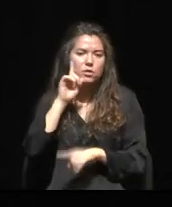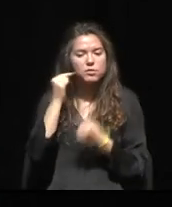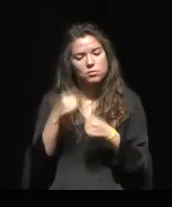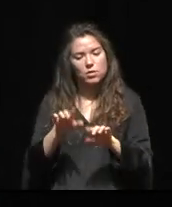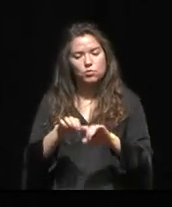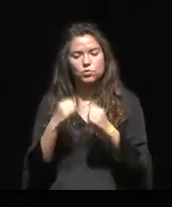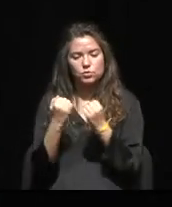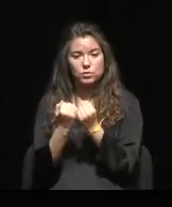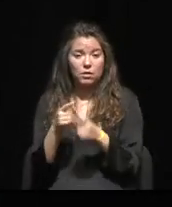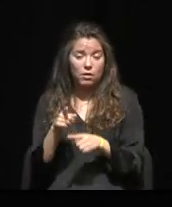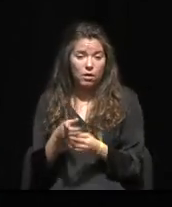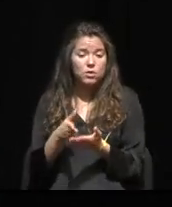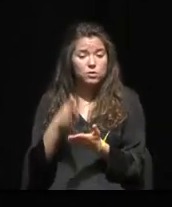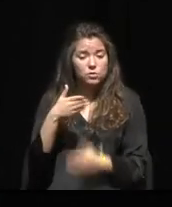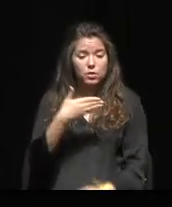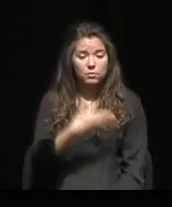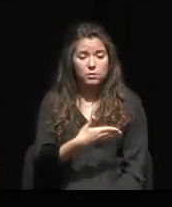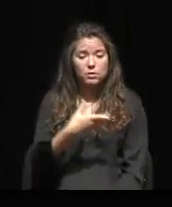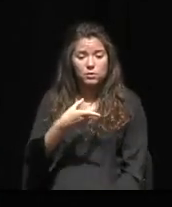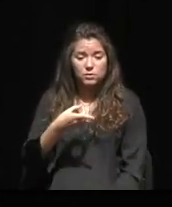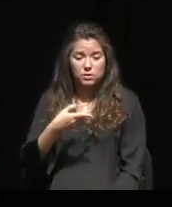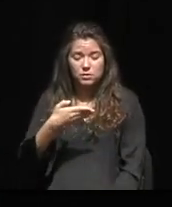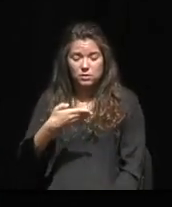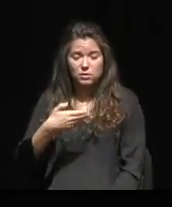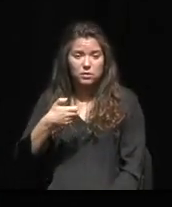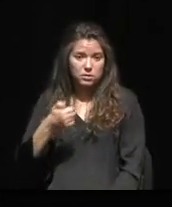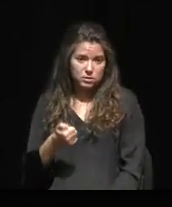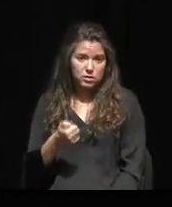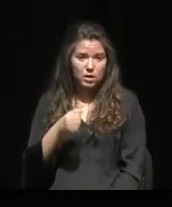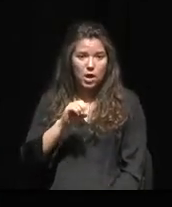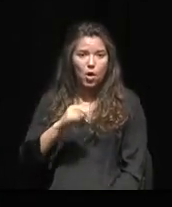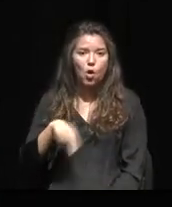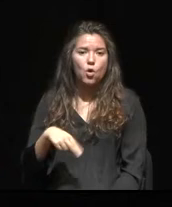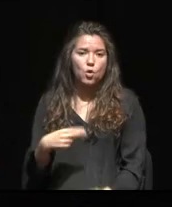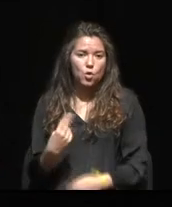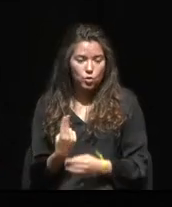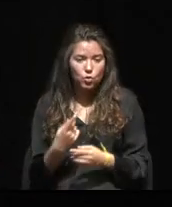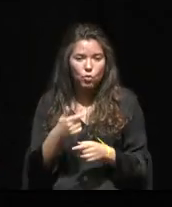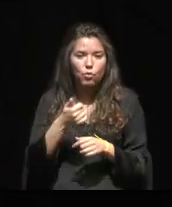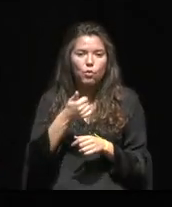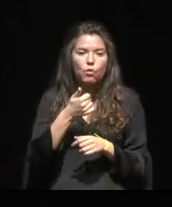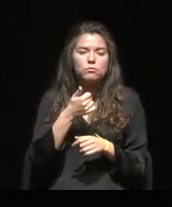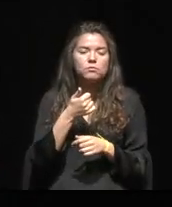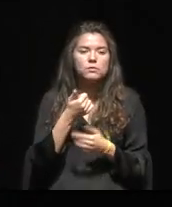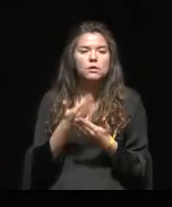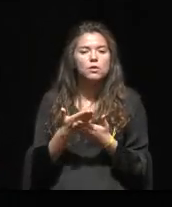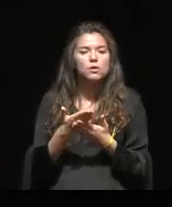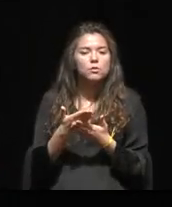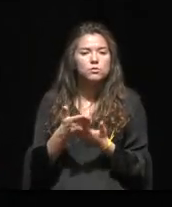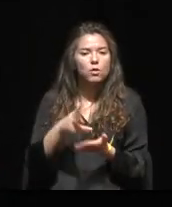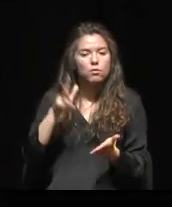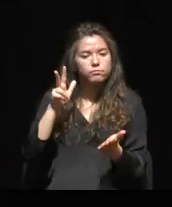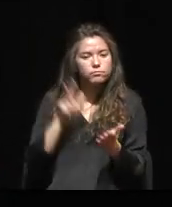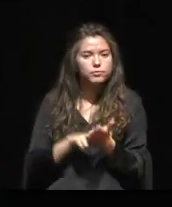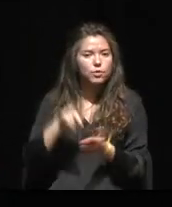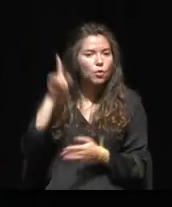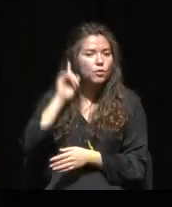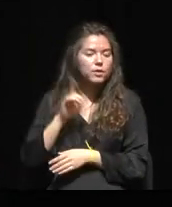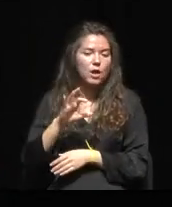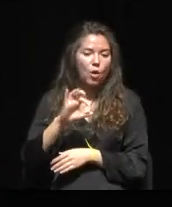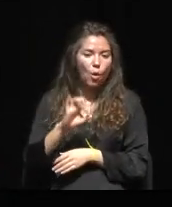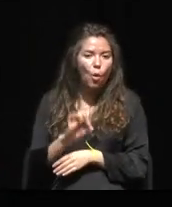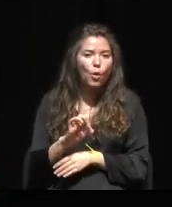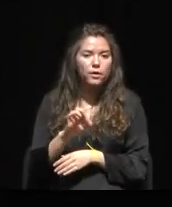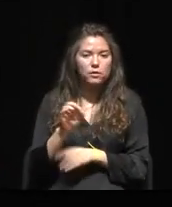sociedade somente em 1975 as nações unidas reconheceram oficialmente o dia 8 de Março como Dia